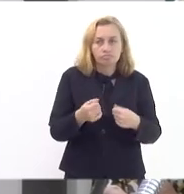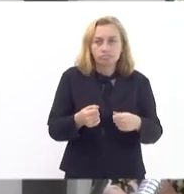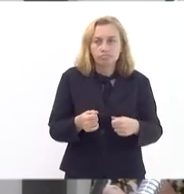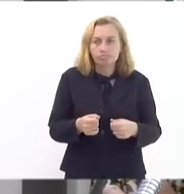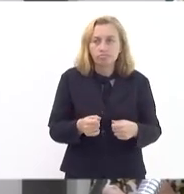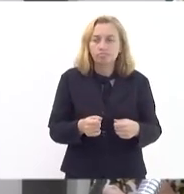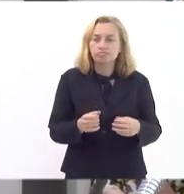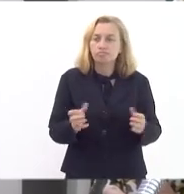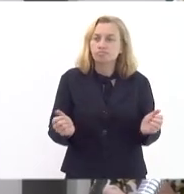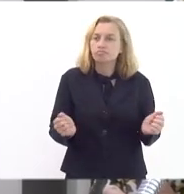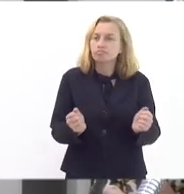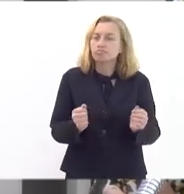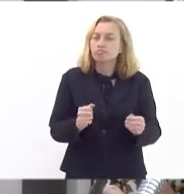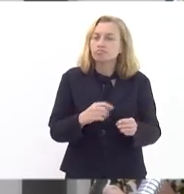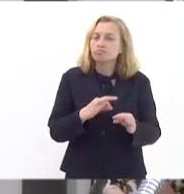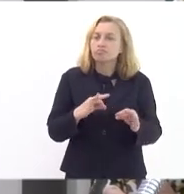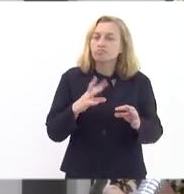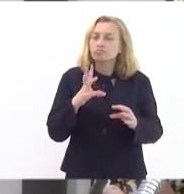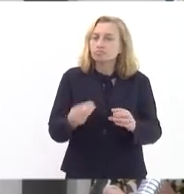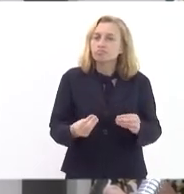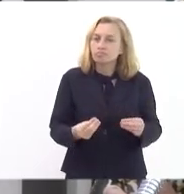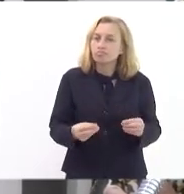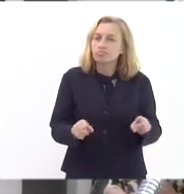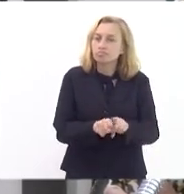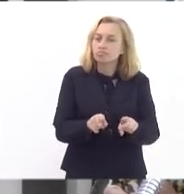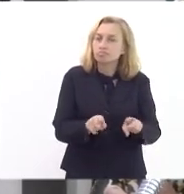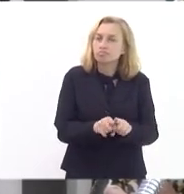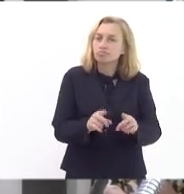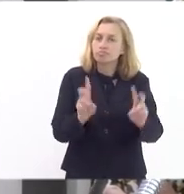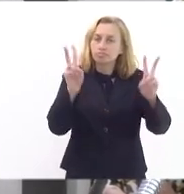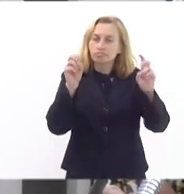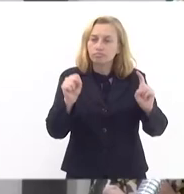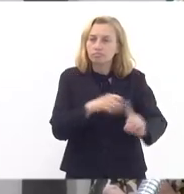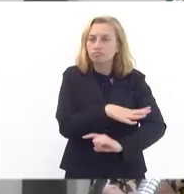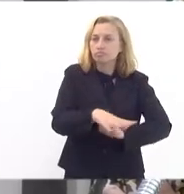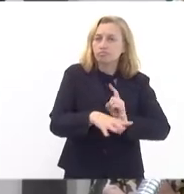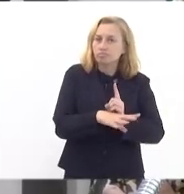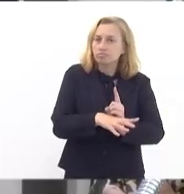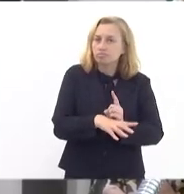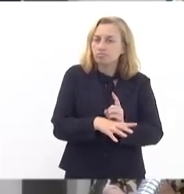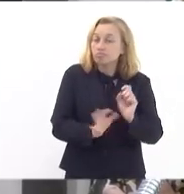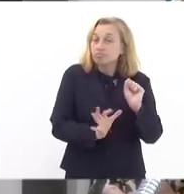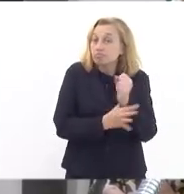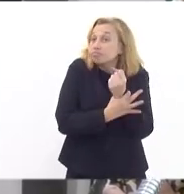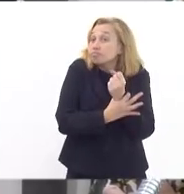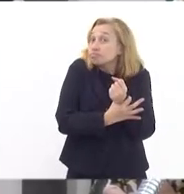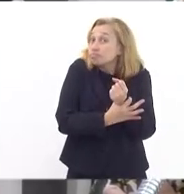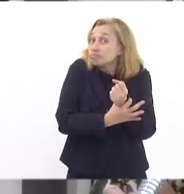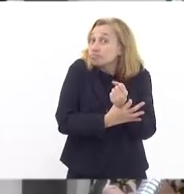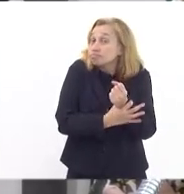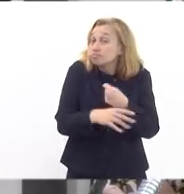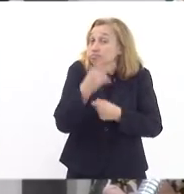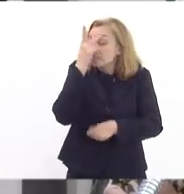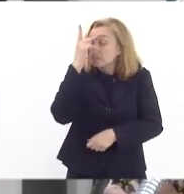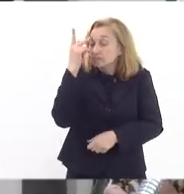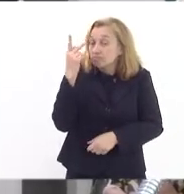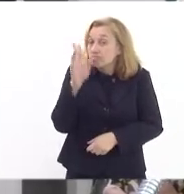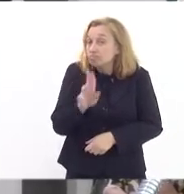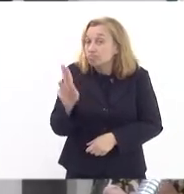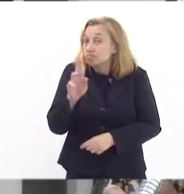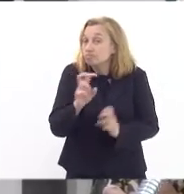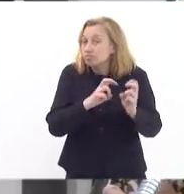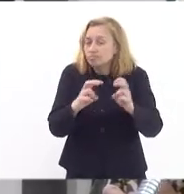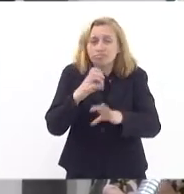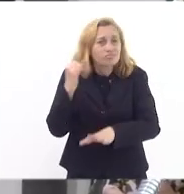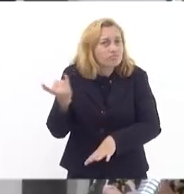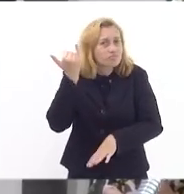ser um fruto dos carros inclusive foi colocada a questão social veja bem segurança para o usuário que a